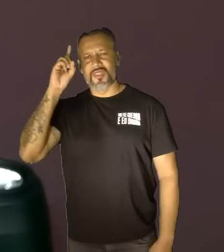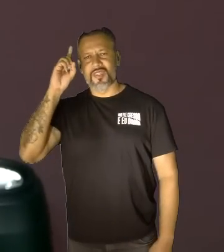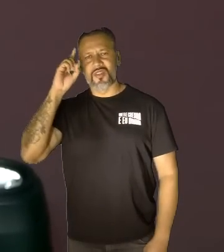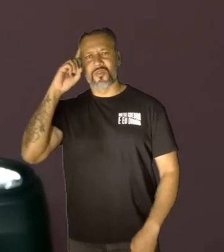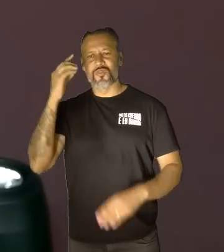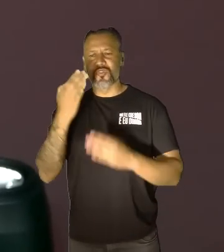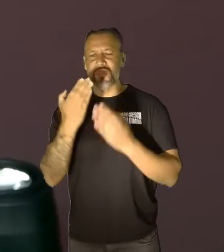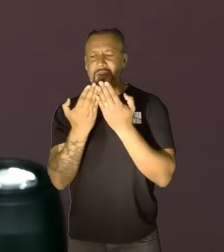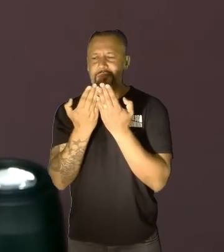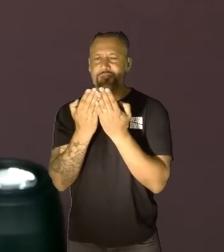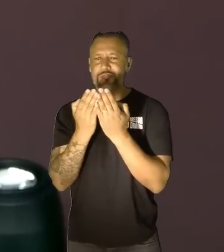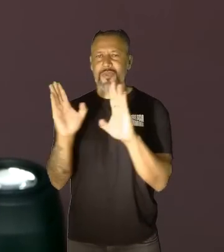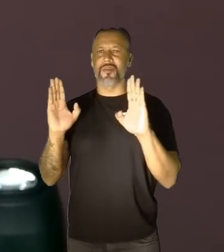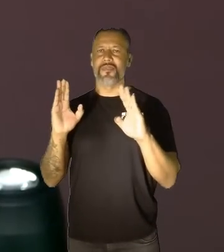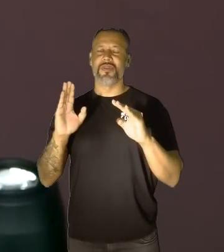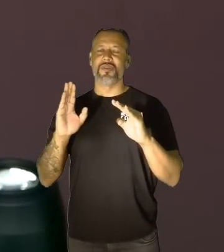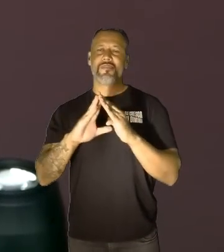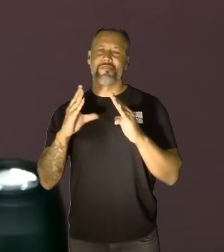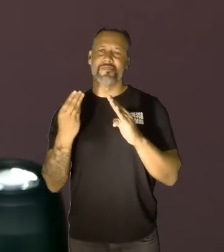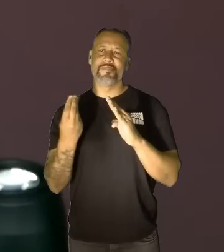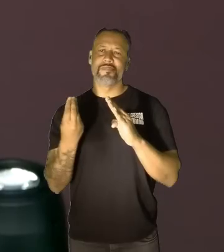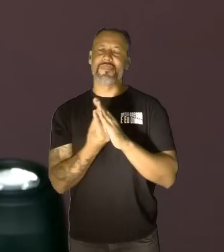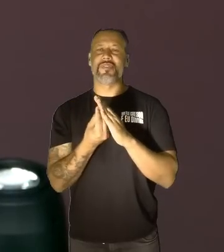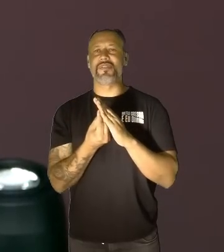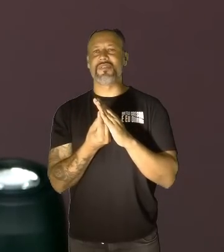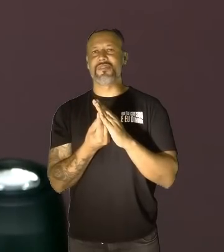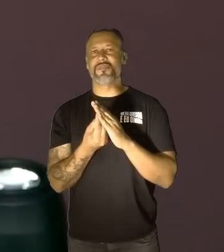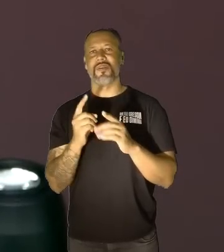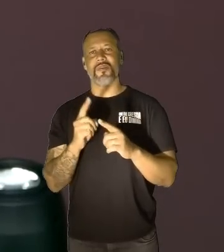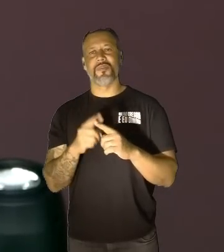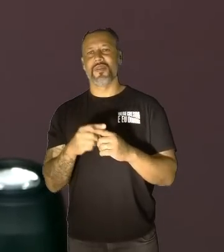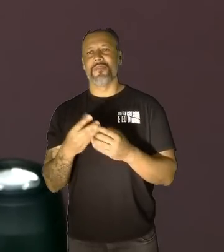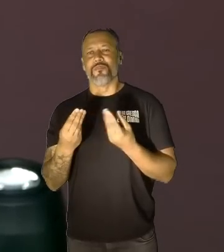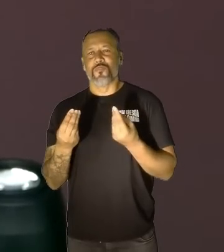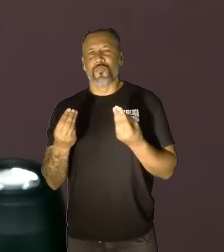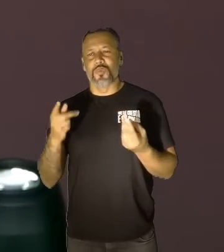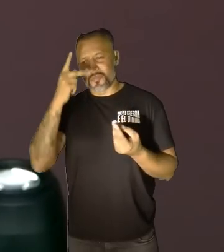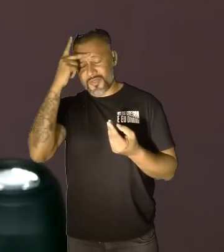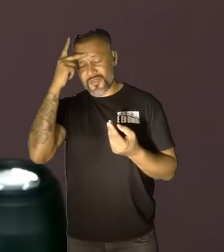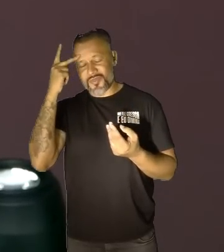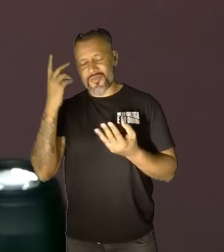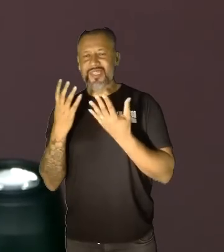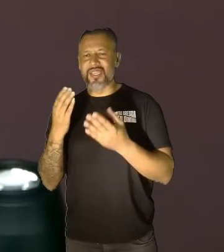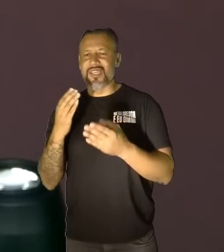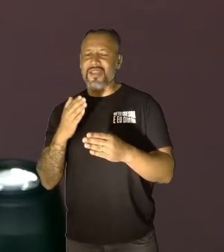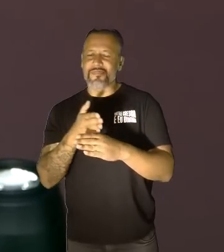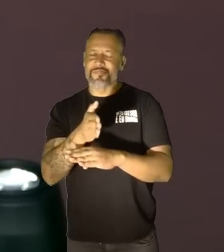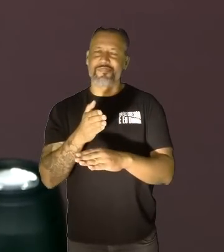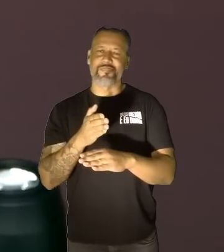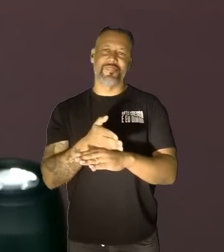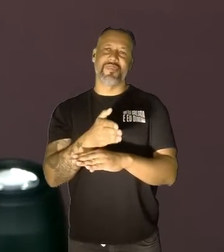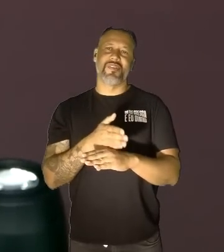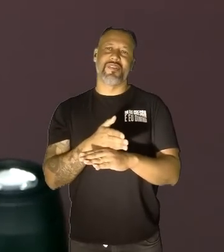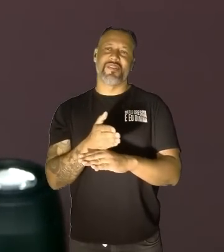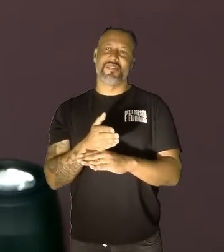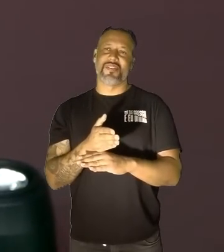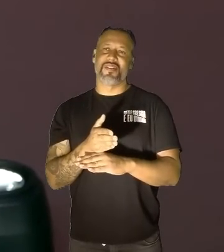dias, chocado ou não, havia pessoas sedentas para ouvir a voz de Deus. A palavra que eu tenho para você aqui